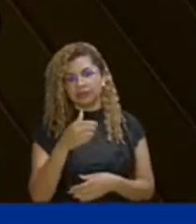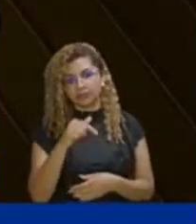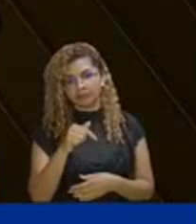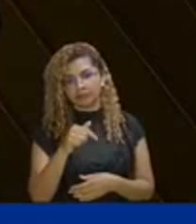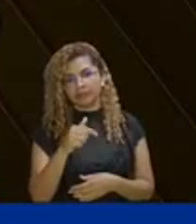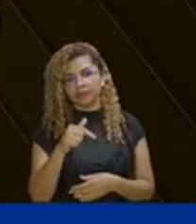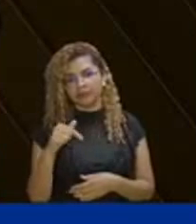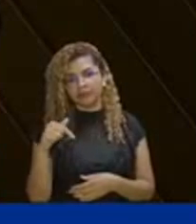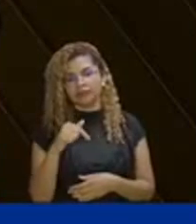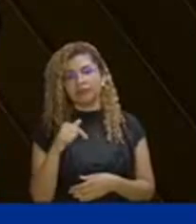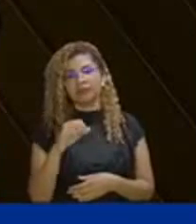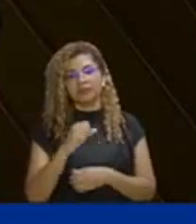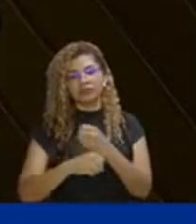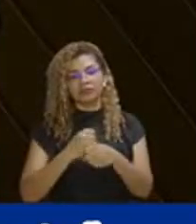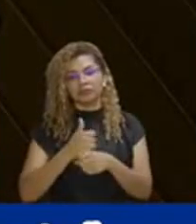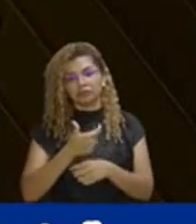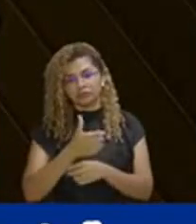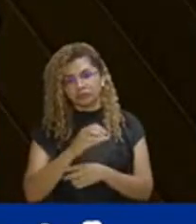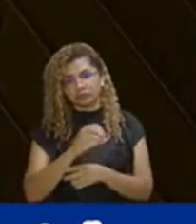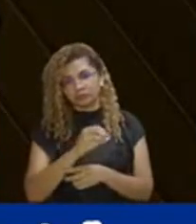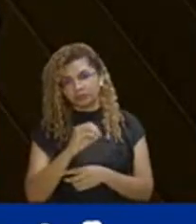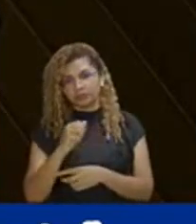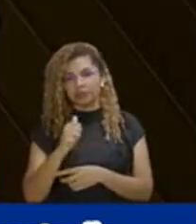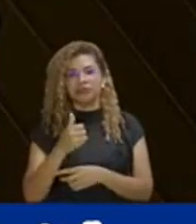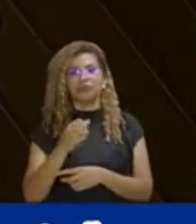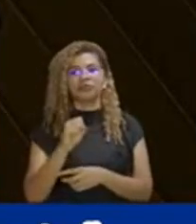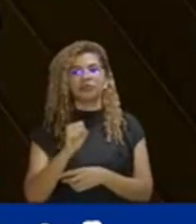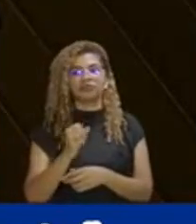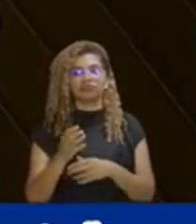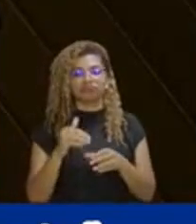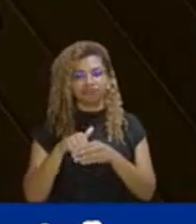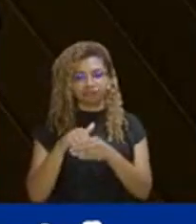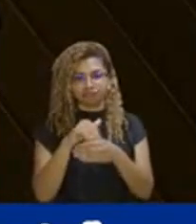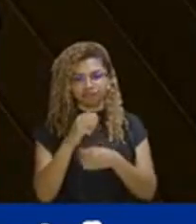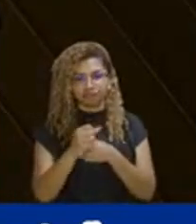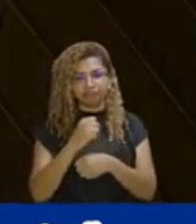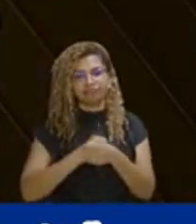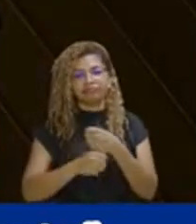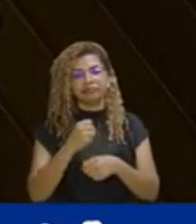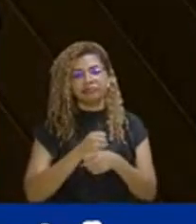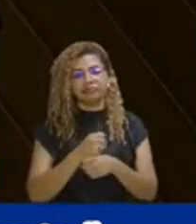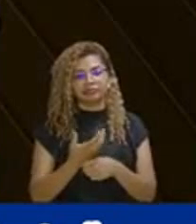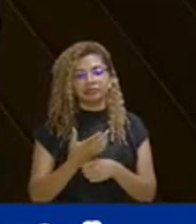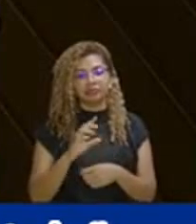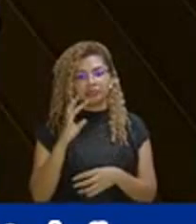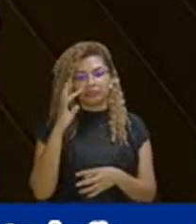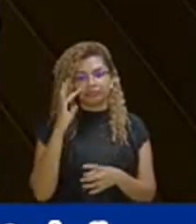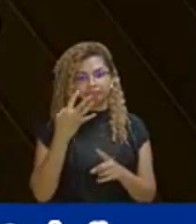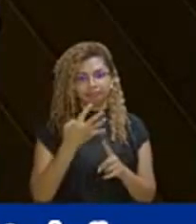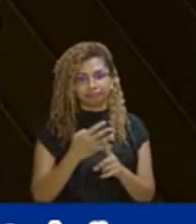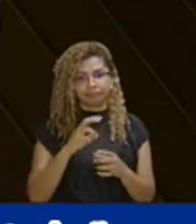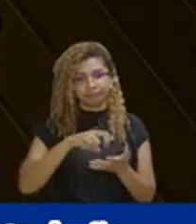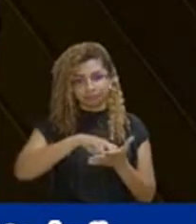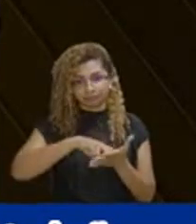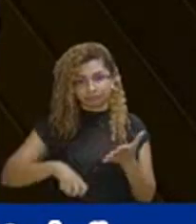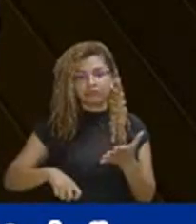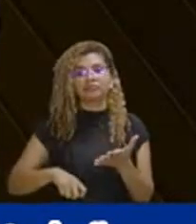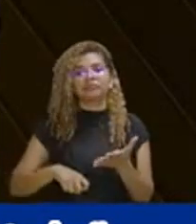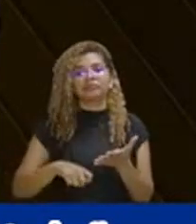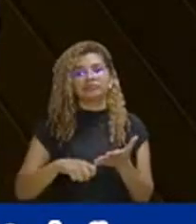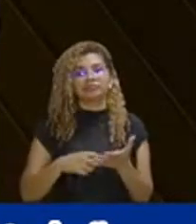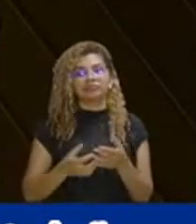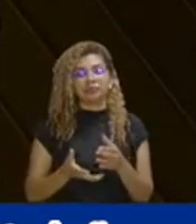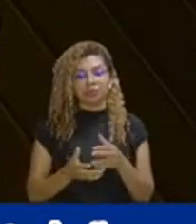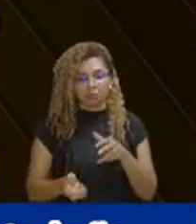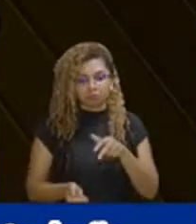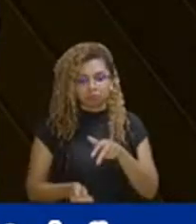060-17-30-77 de 2018, no âmbito das eleições gerais de 2018, foi condenada pela prática de captação ilícita de sufrágio e de abuso